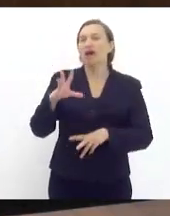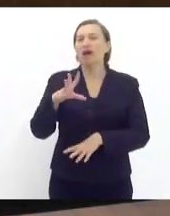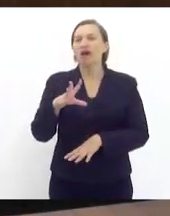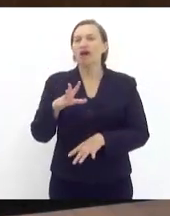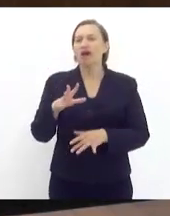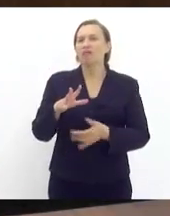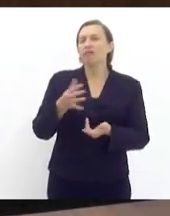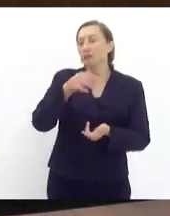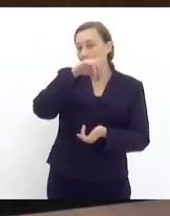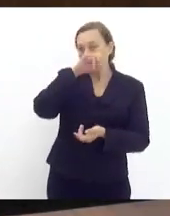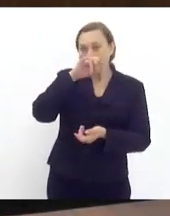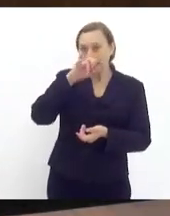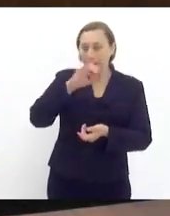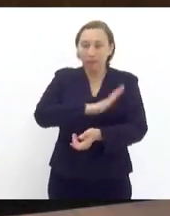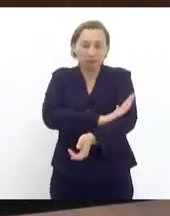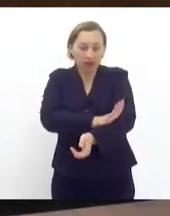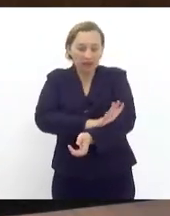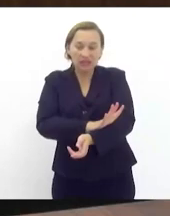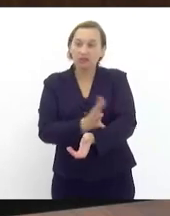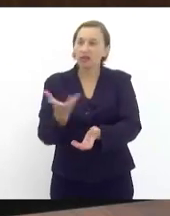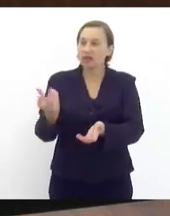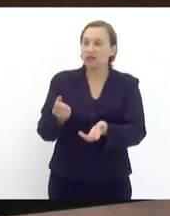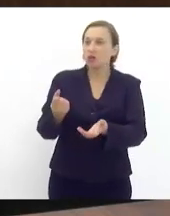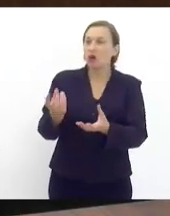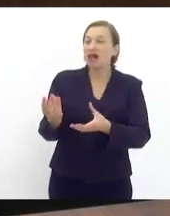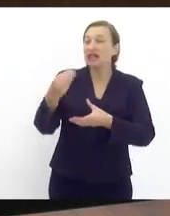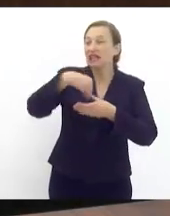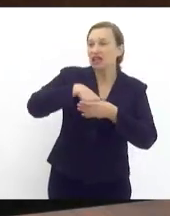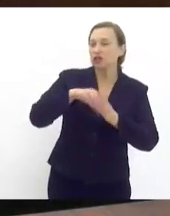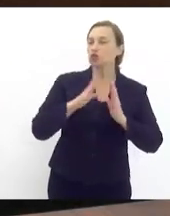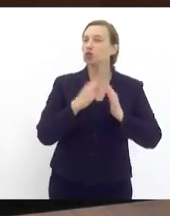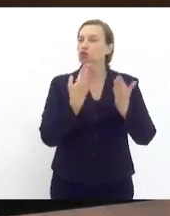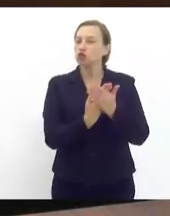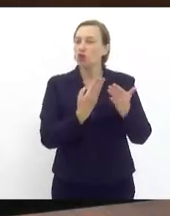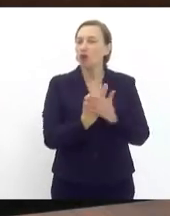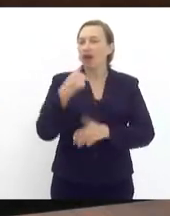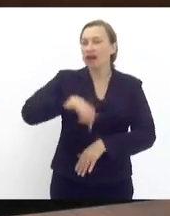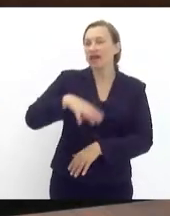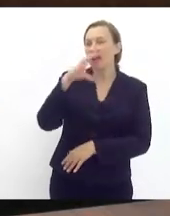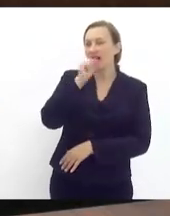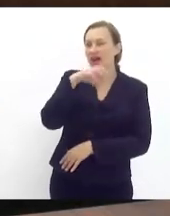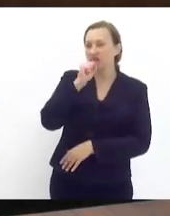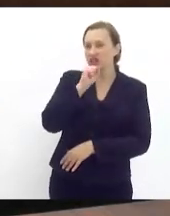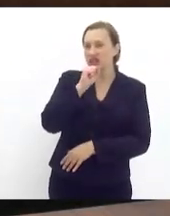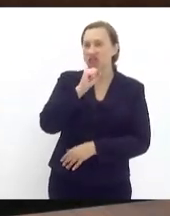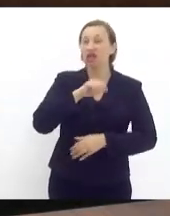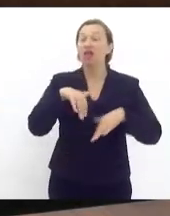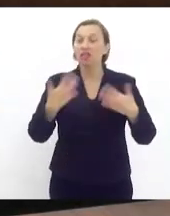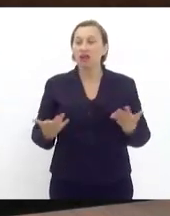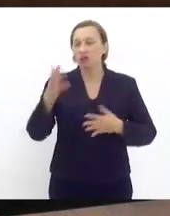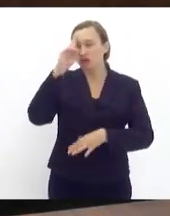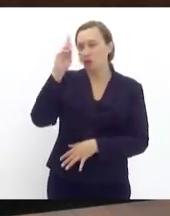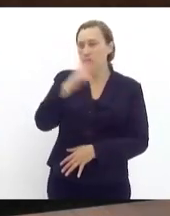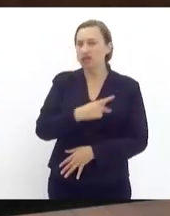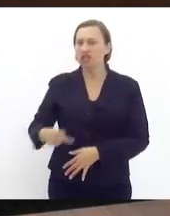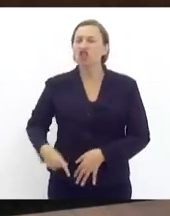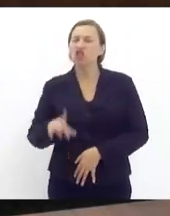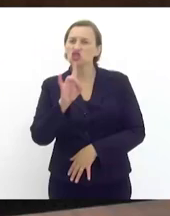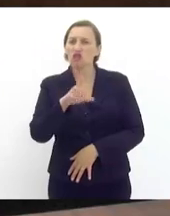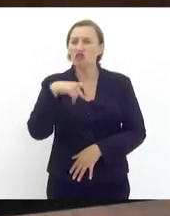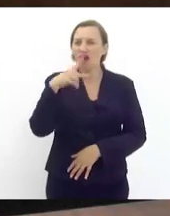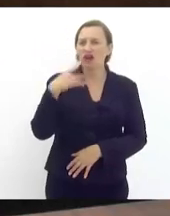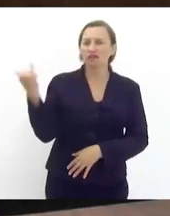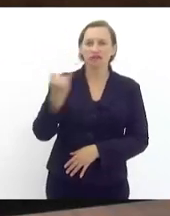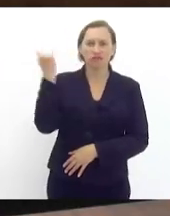recebeu dentro de uma escola aqui em Laranjeiras então seu presidente só ressaltar